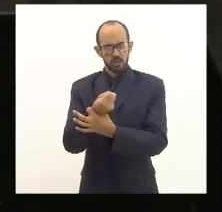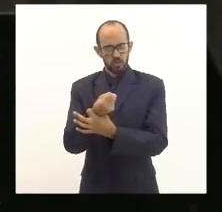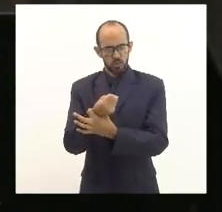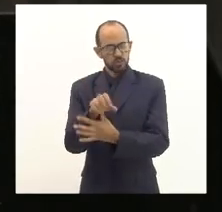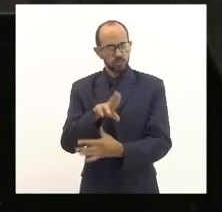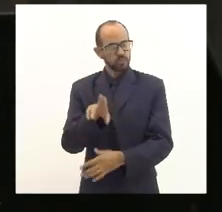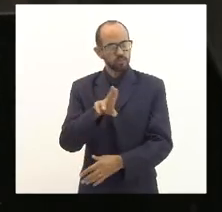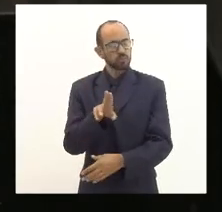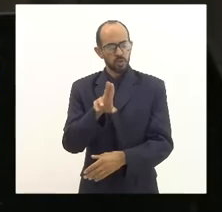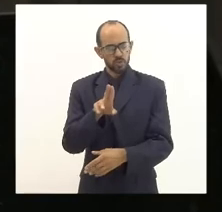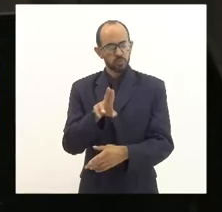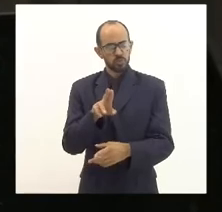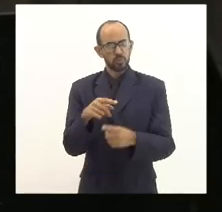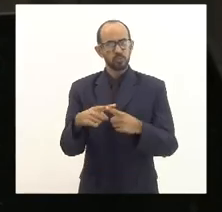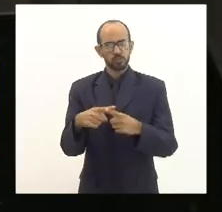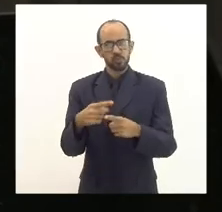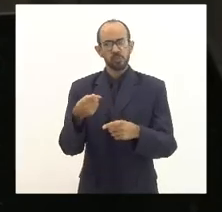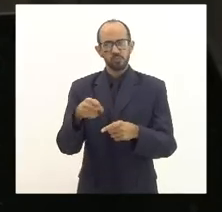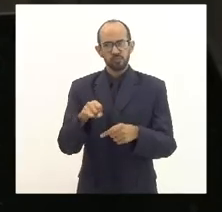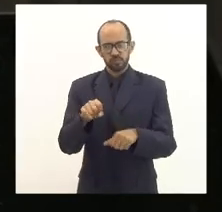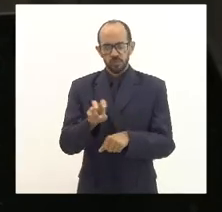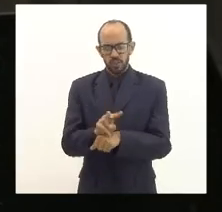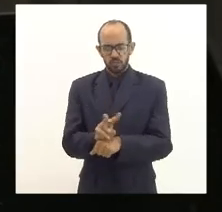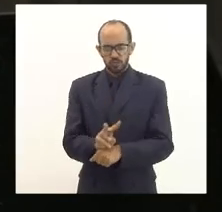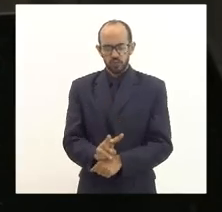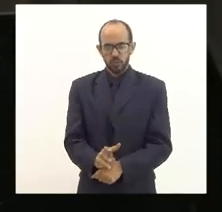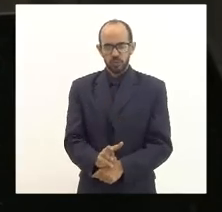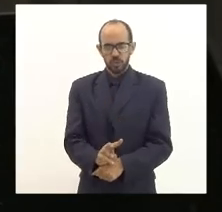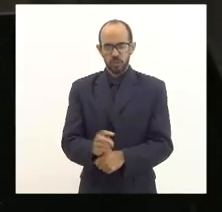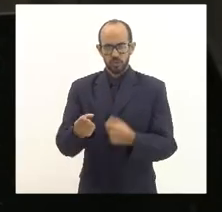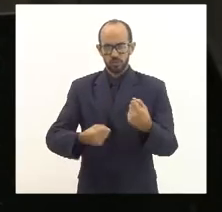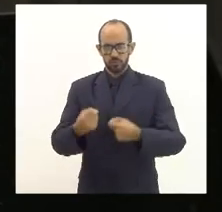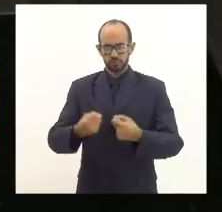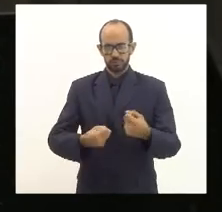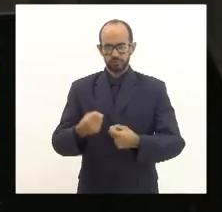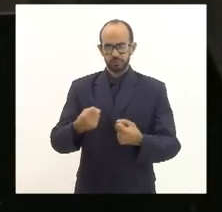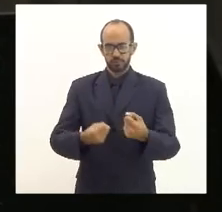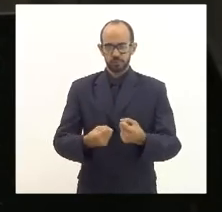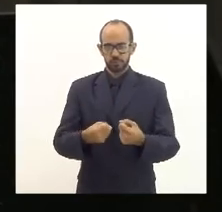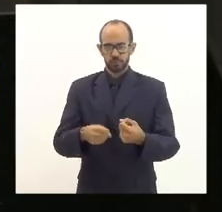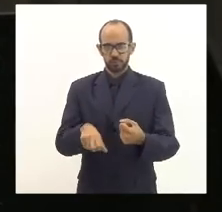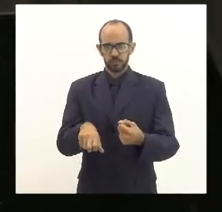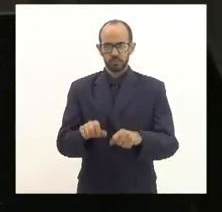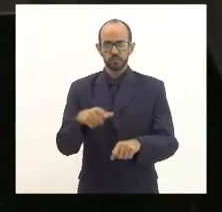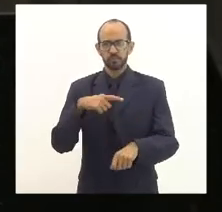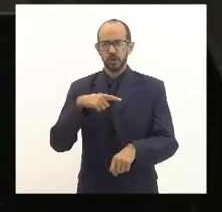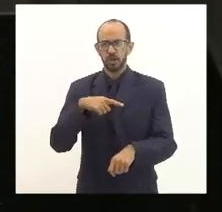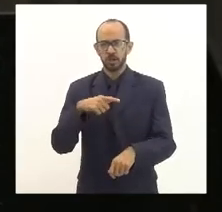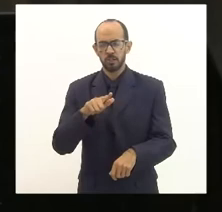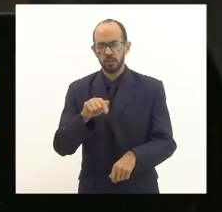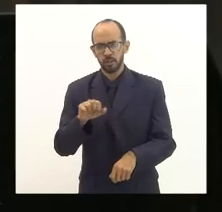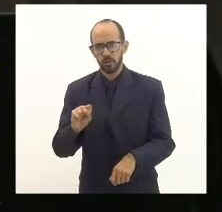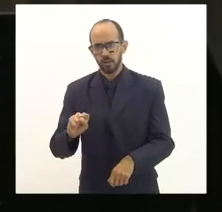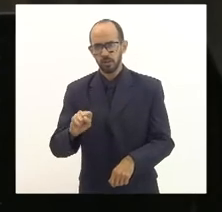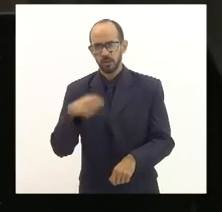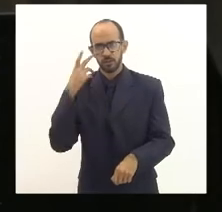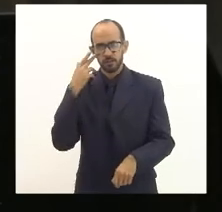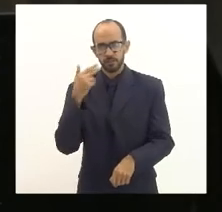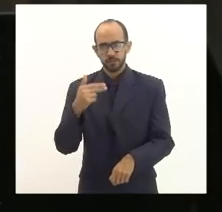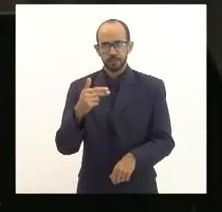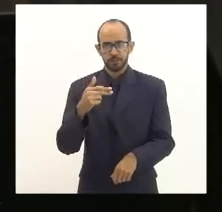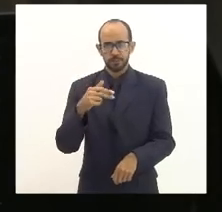do usuário uma vez que pondo a vistoria do veículo que se utiliza do gás natural